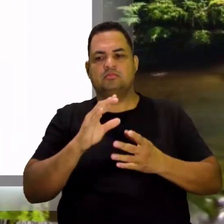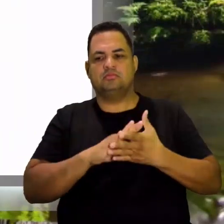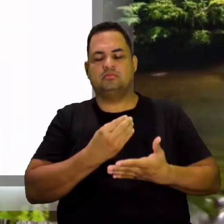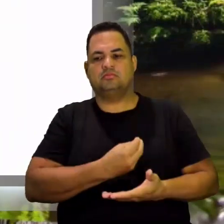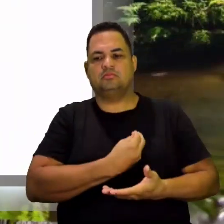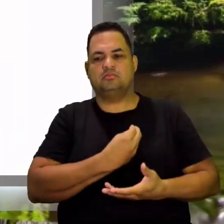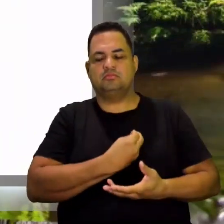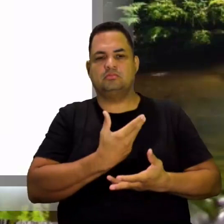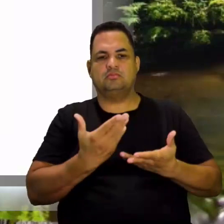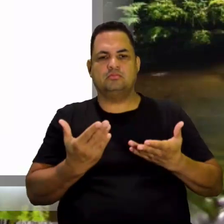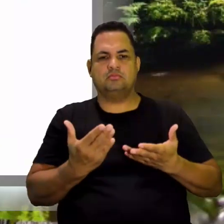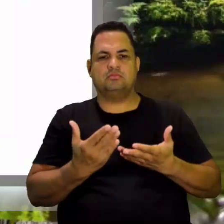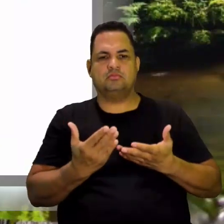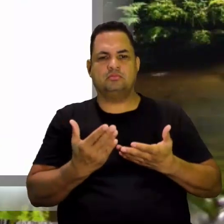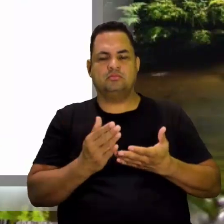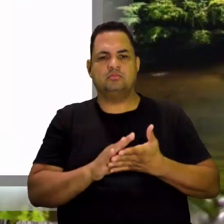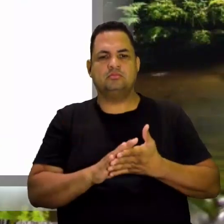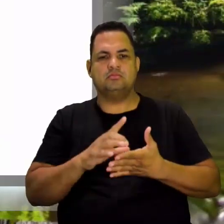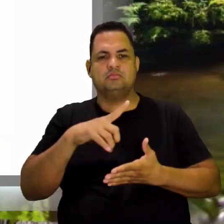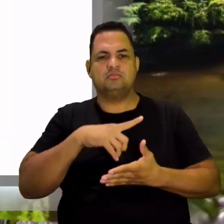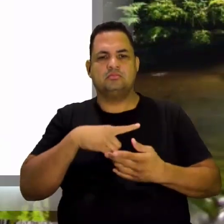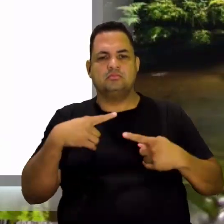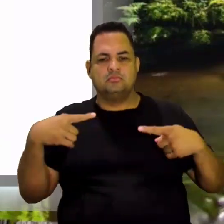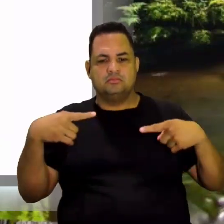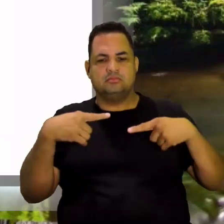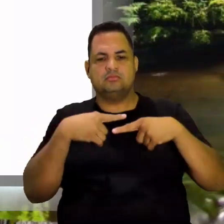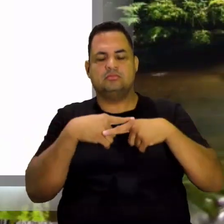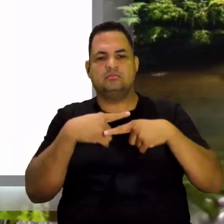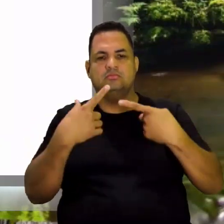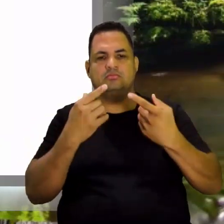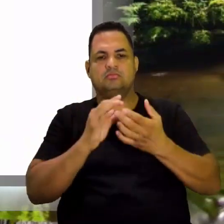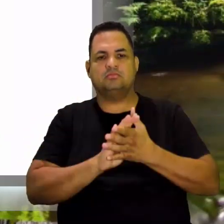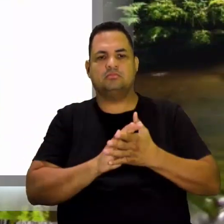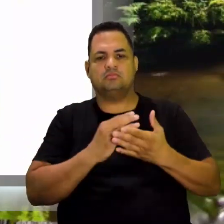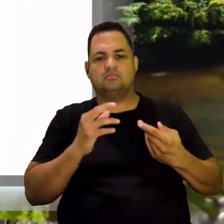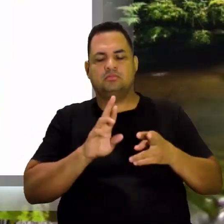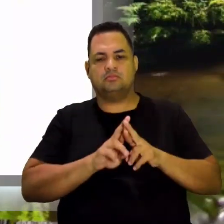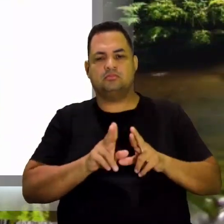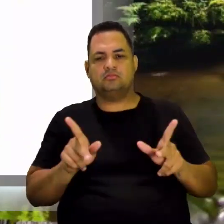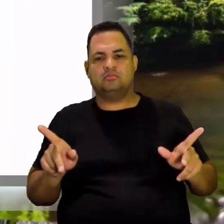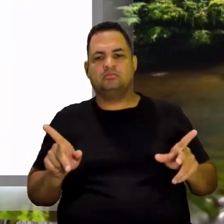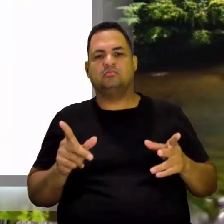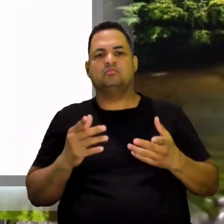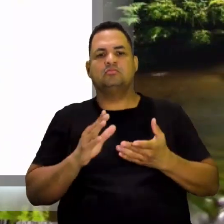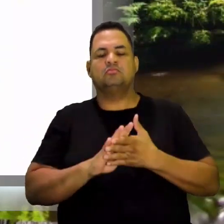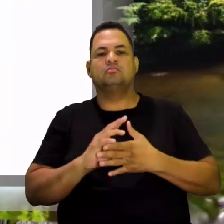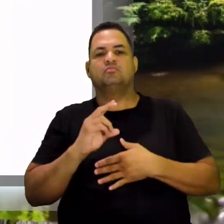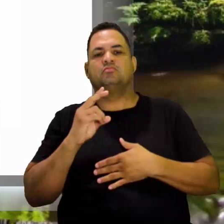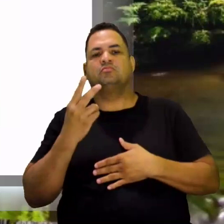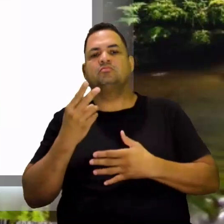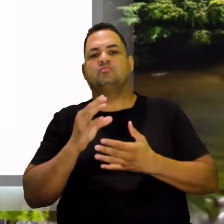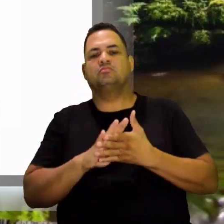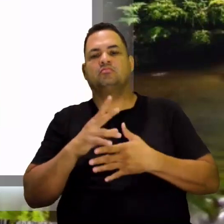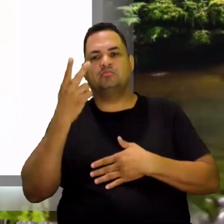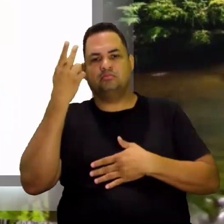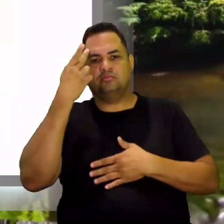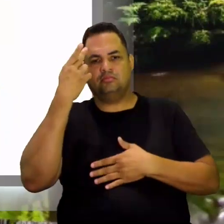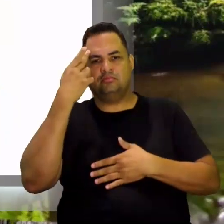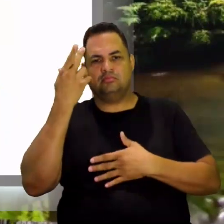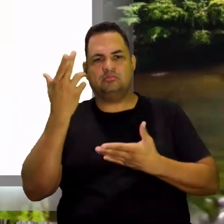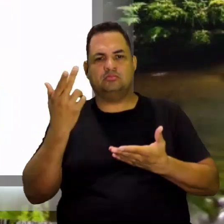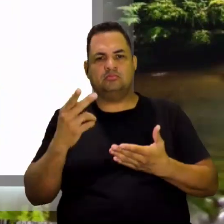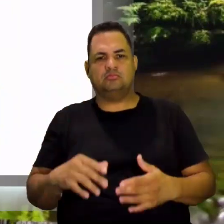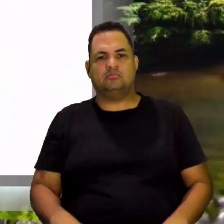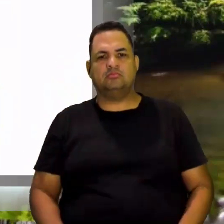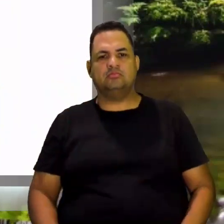organismo em que há um cruzamento entre linhas diferentes, né, ou seja isso naturalmente